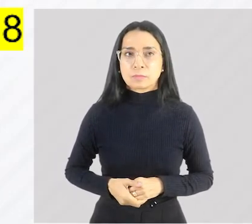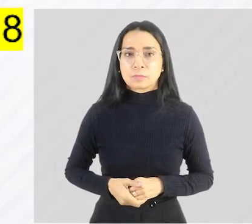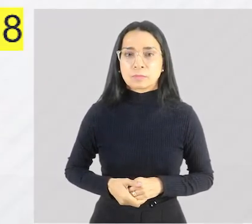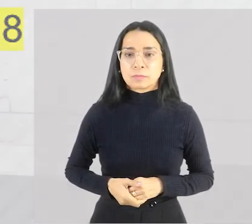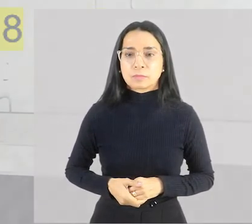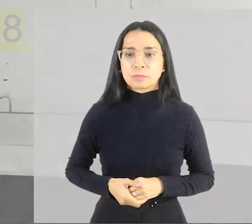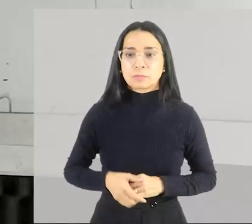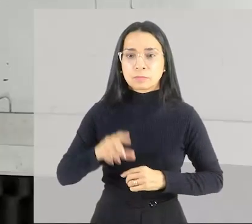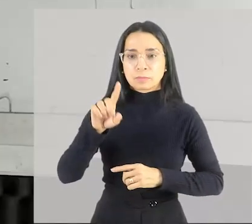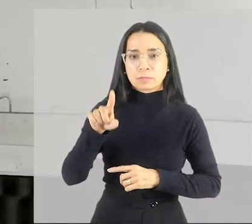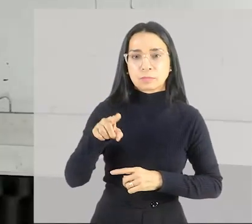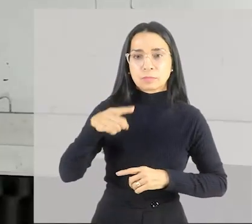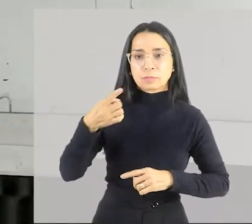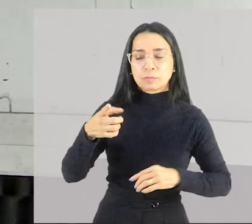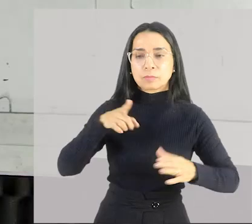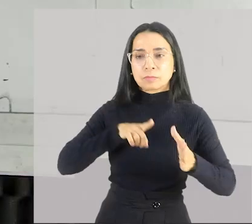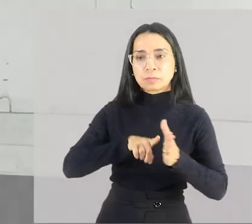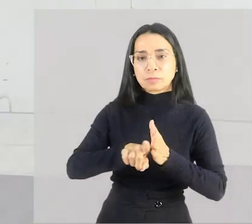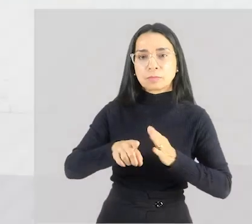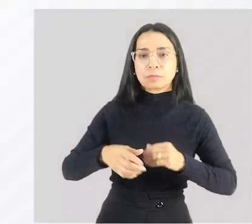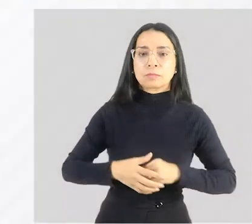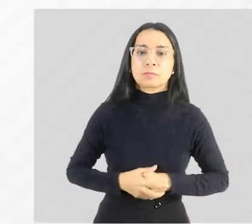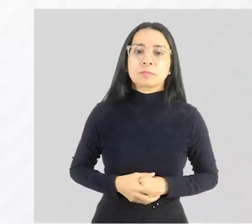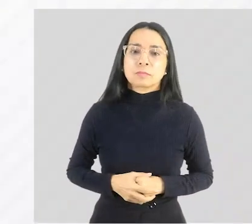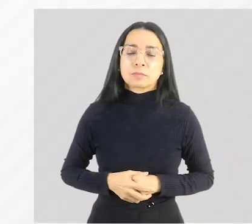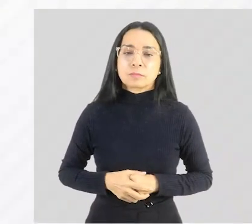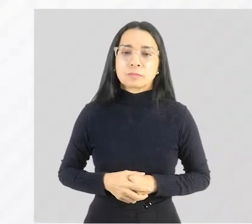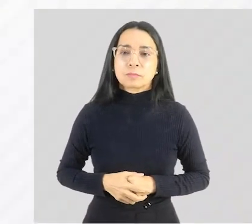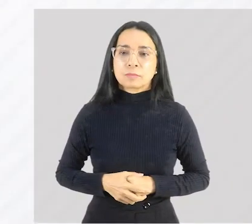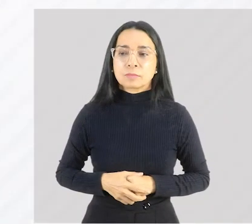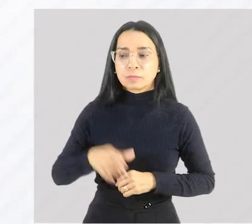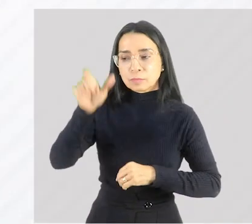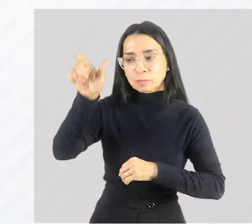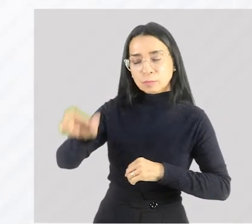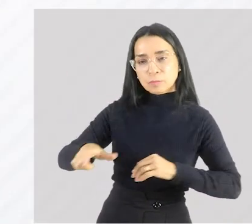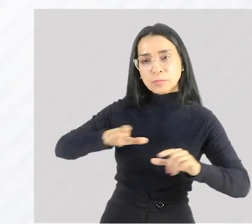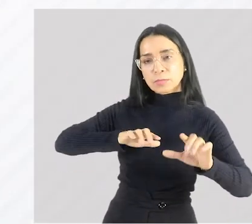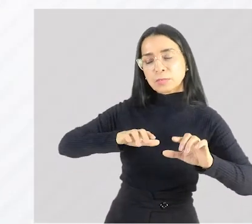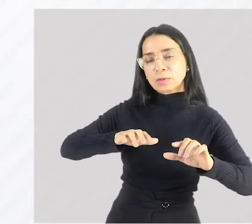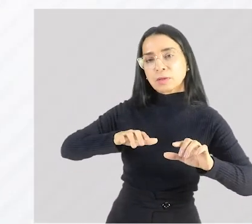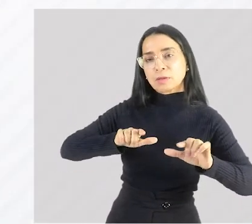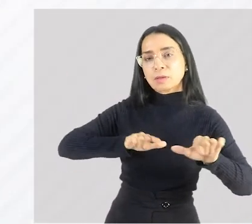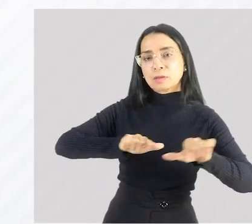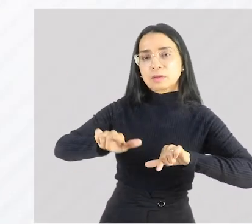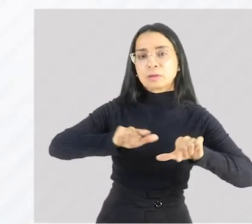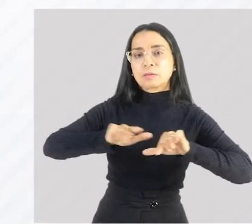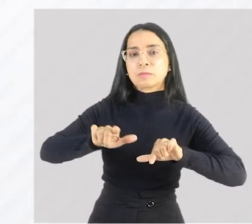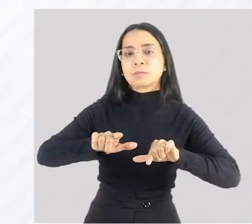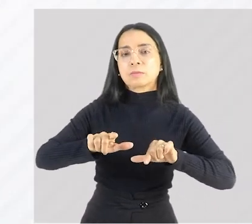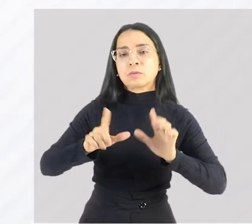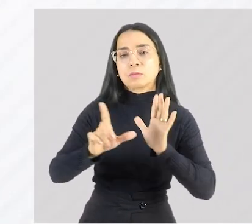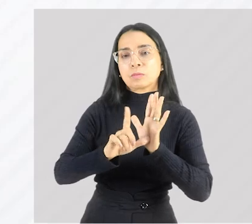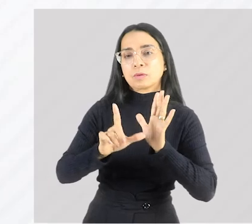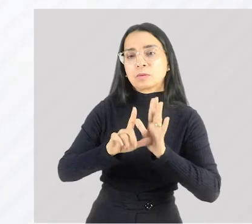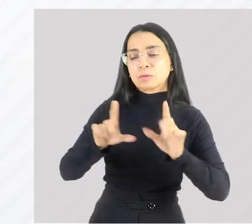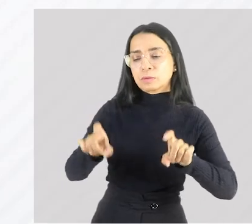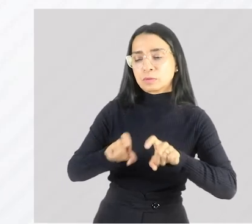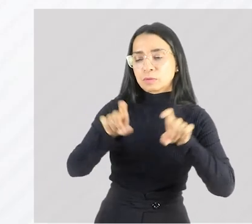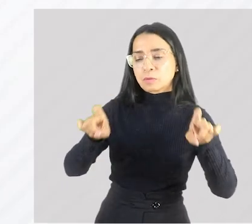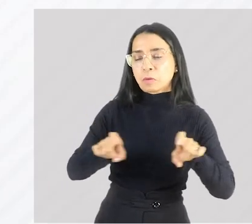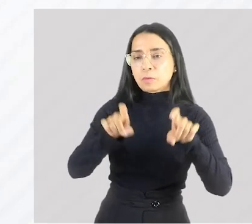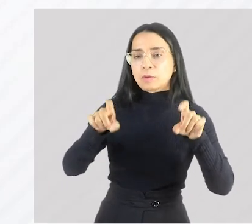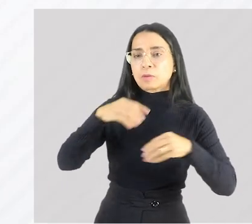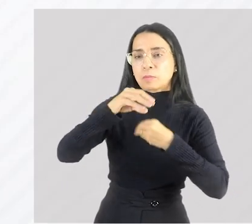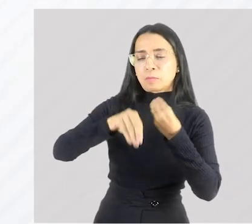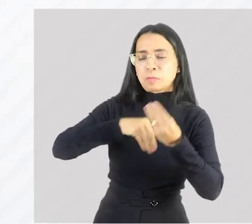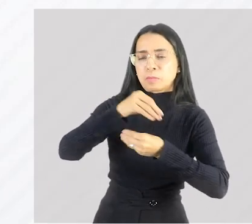vamos PR próxima questão funcionário de uma loja de computadores misturou